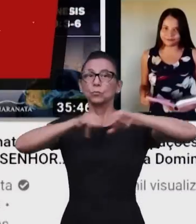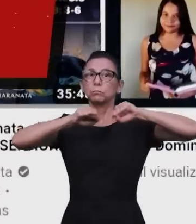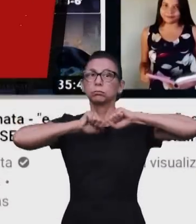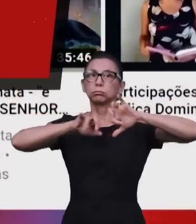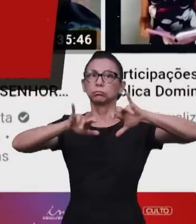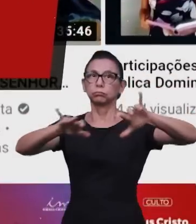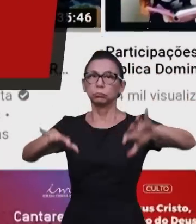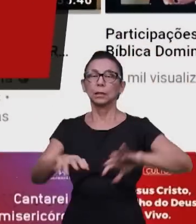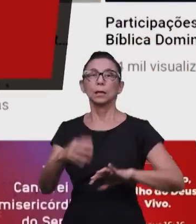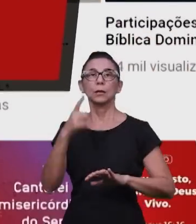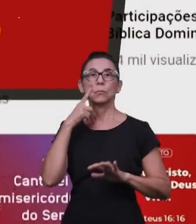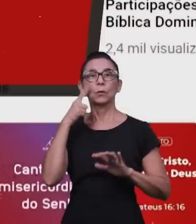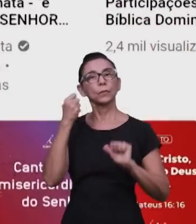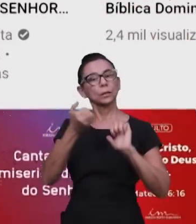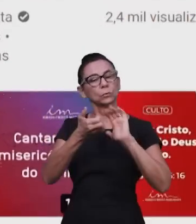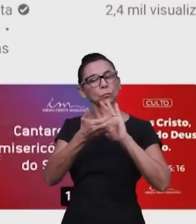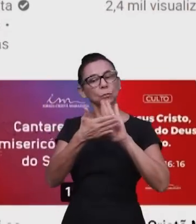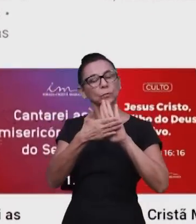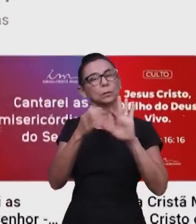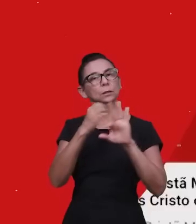culto ou em outro,